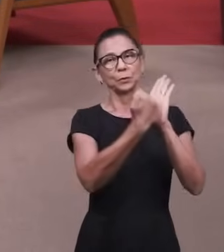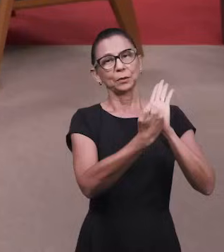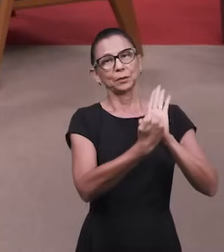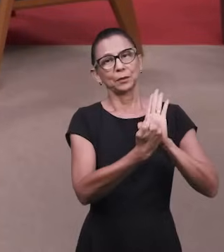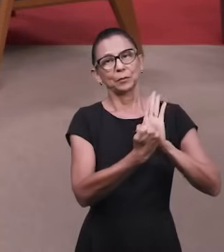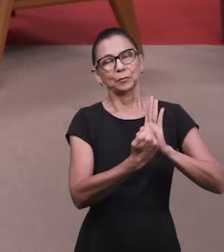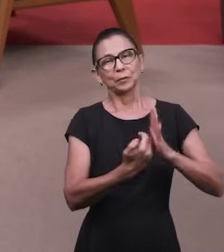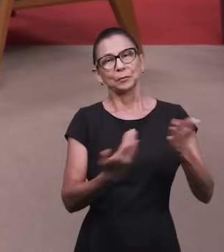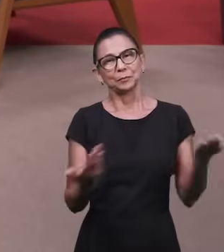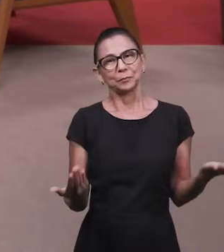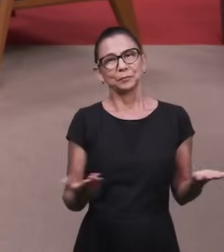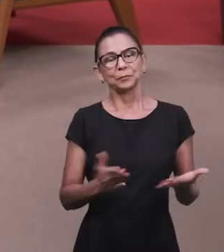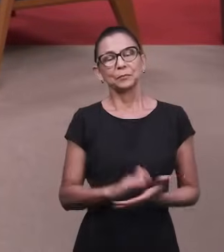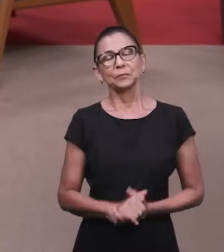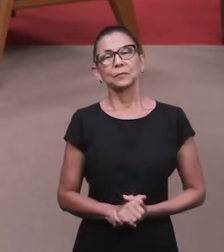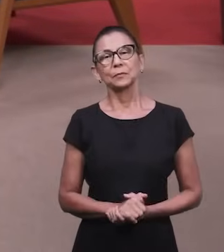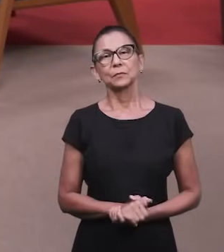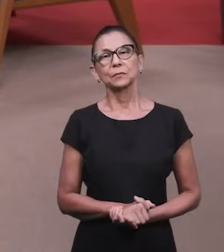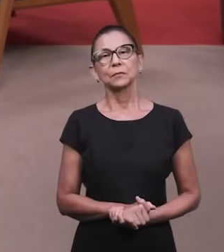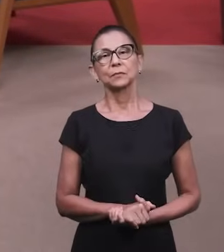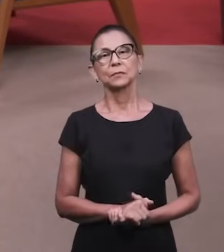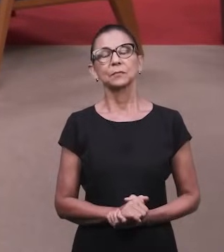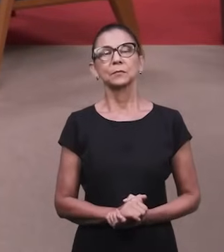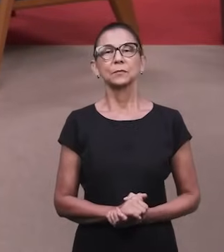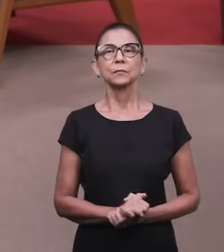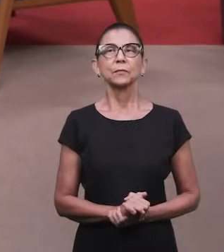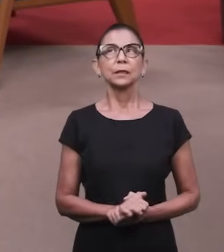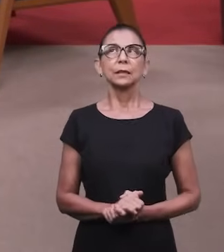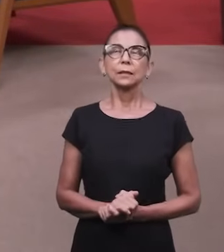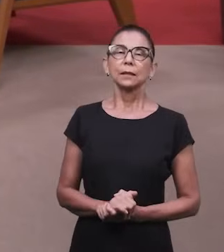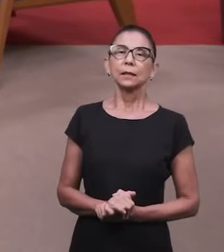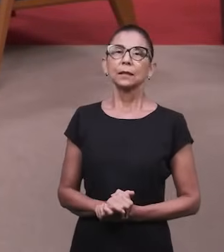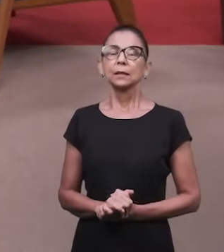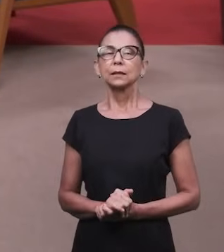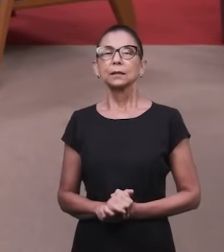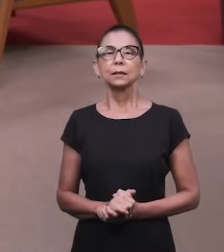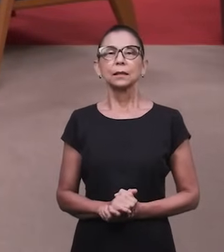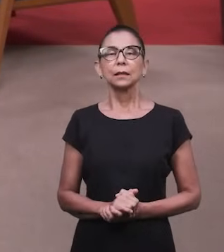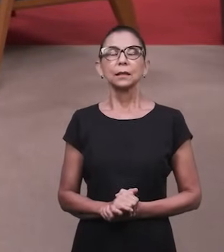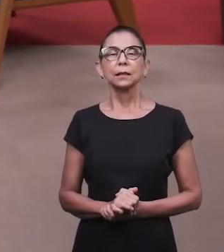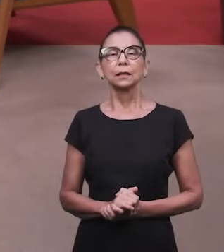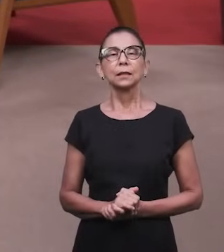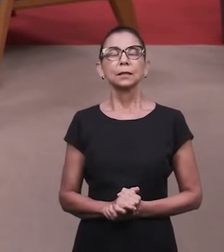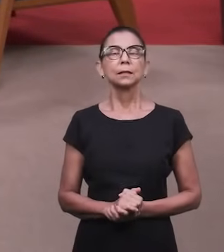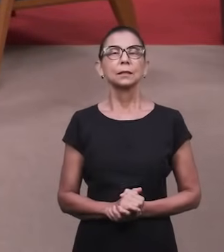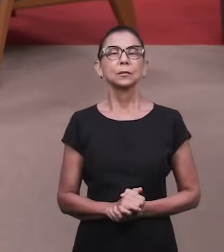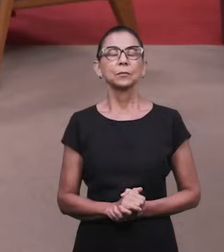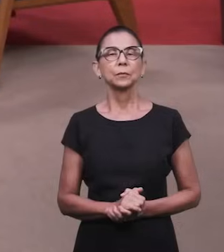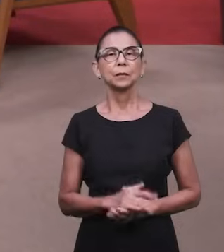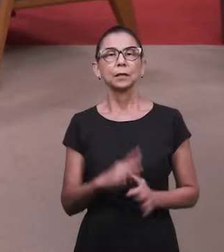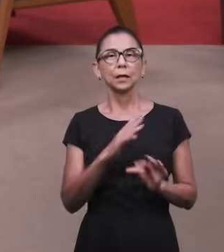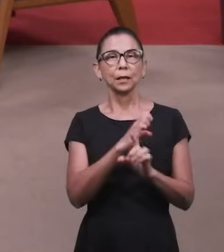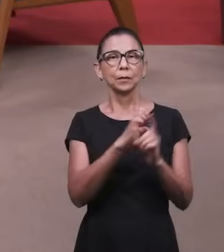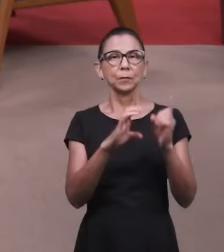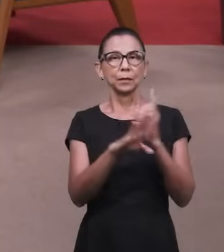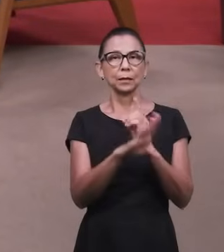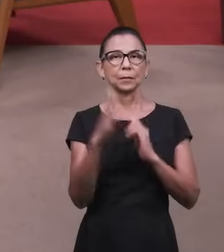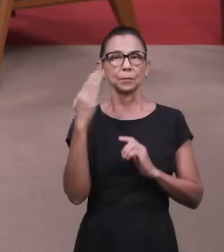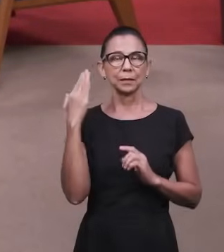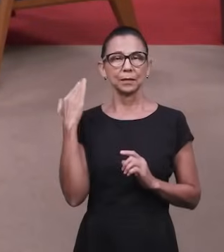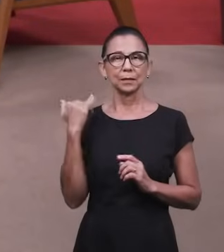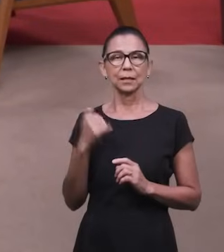um aspecto que foi proposto na última Escola Bíblica Dominical, né, e que vai